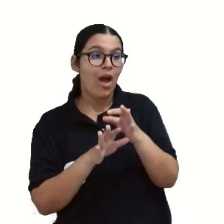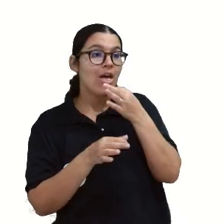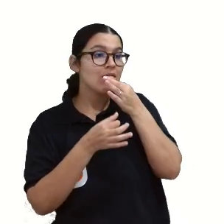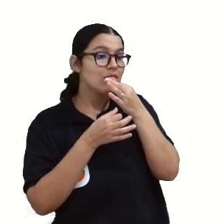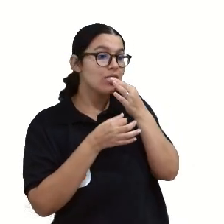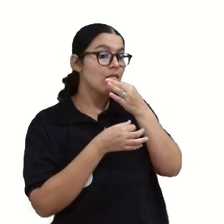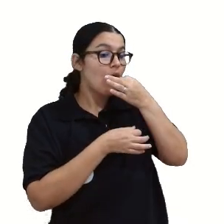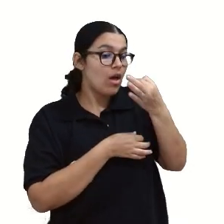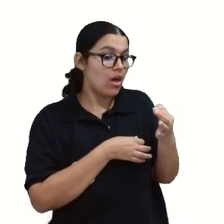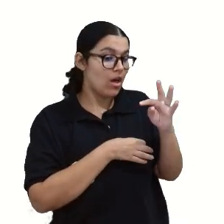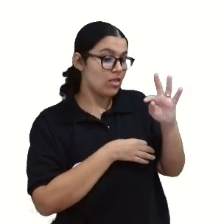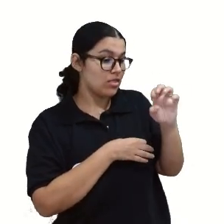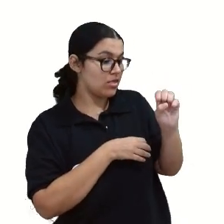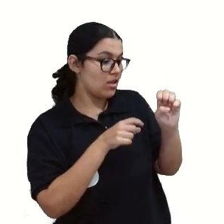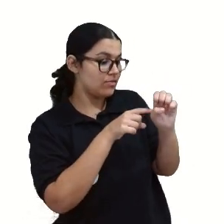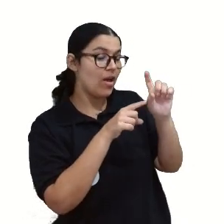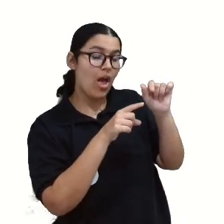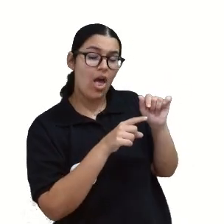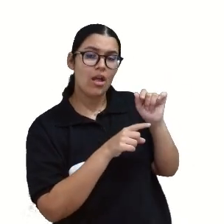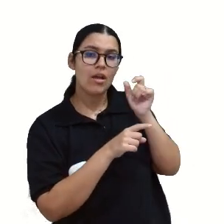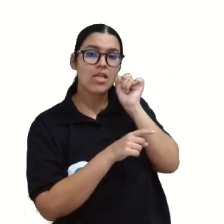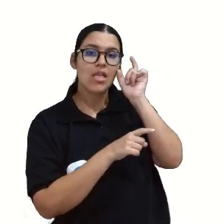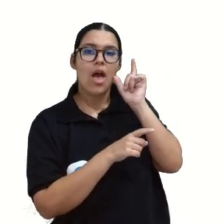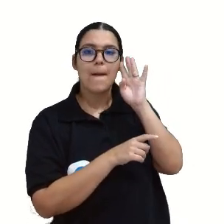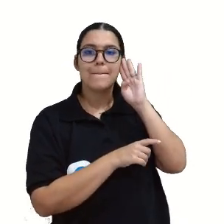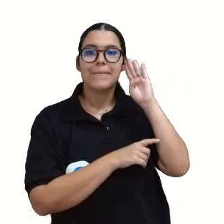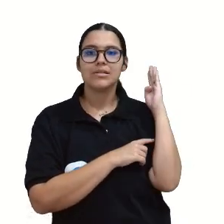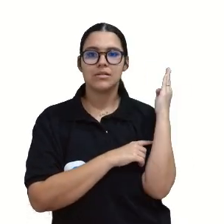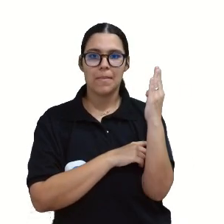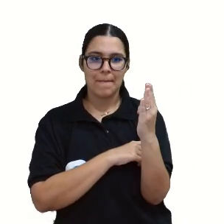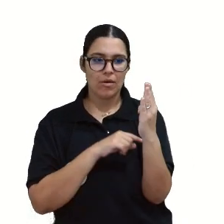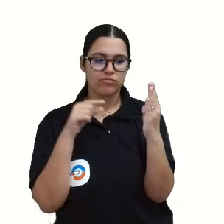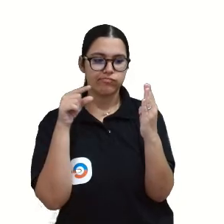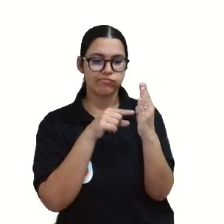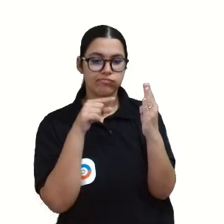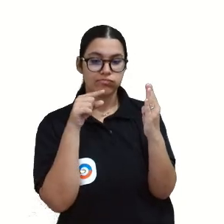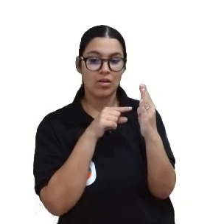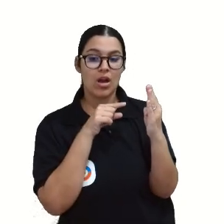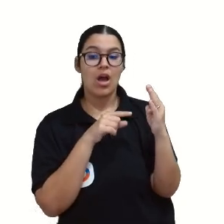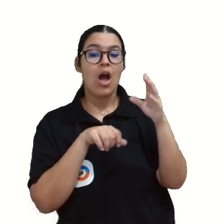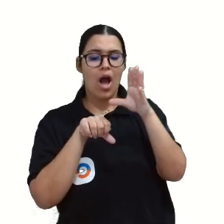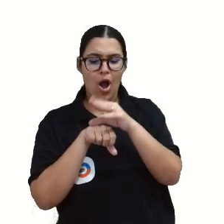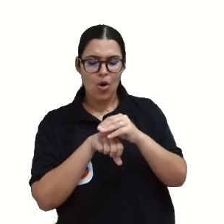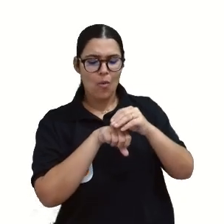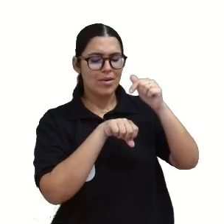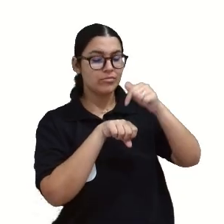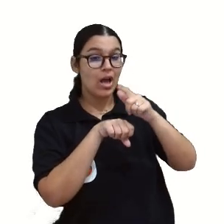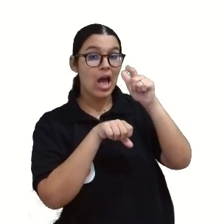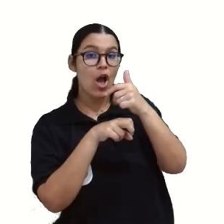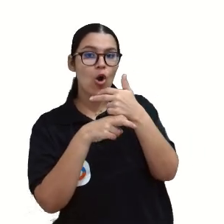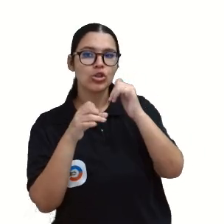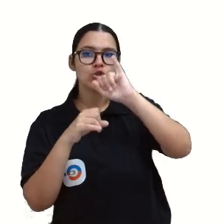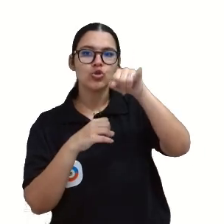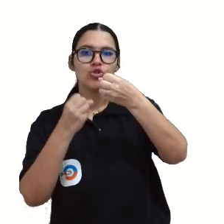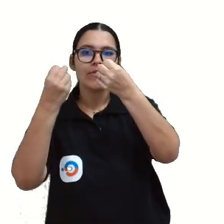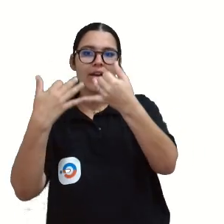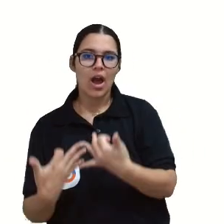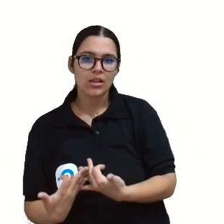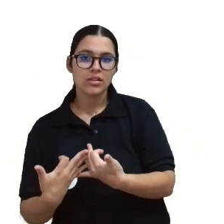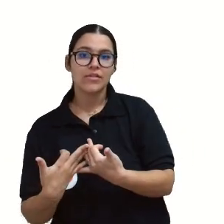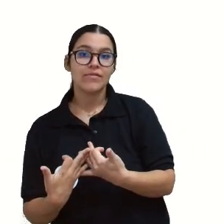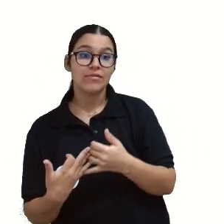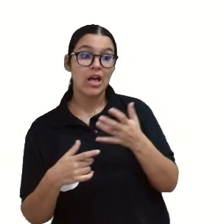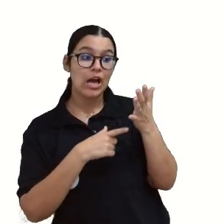seria argumentos? Gente, argumentos são as justificativas que sustentam a tese. Para eu convencer você de